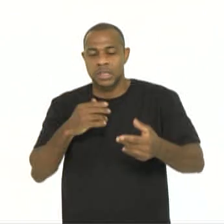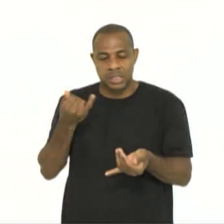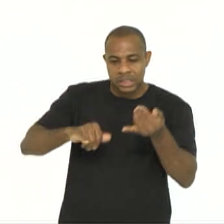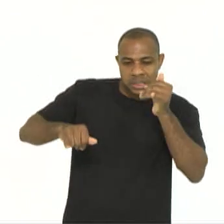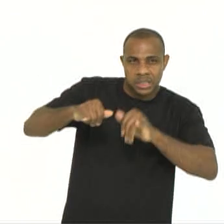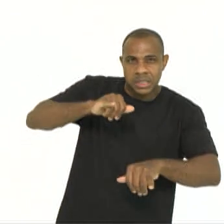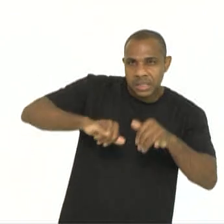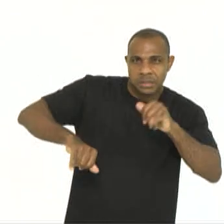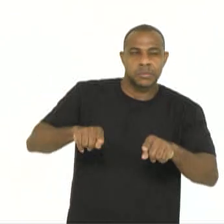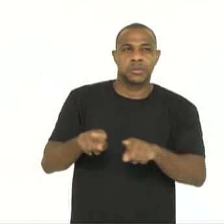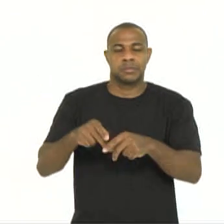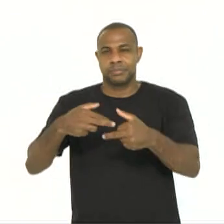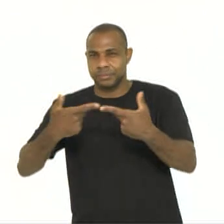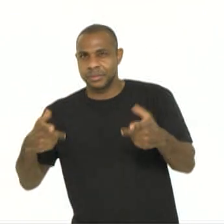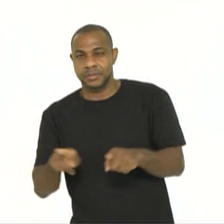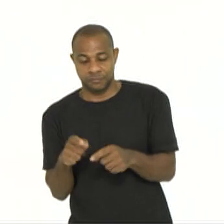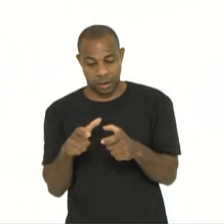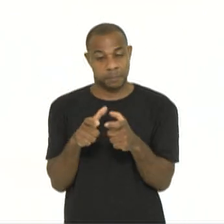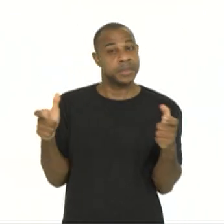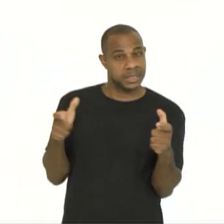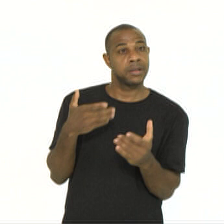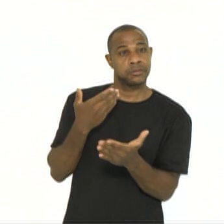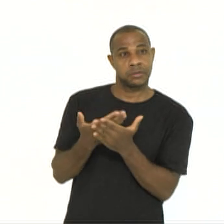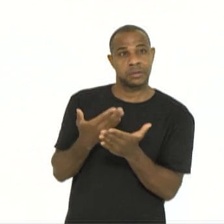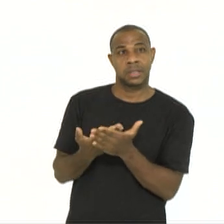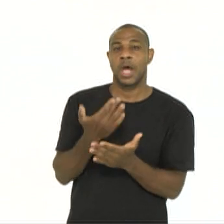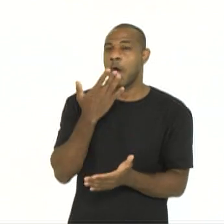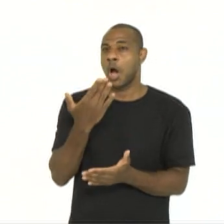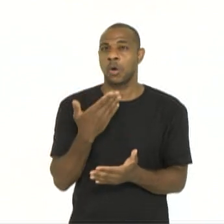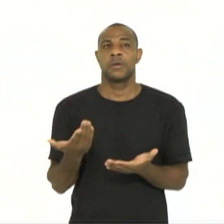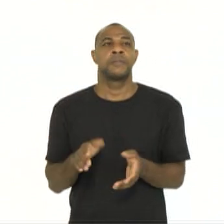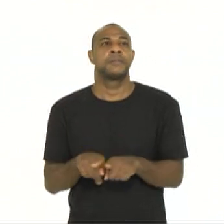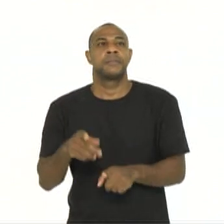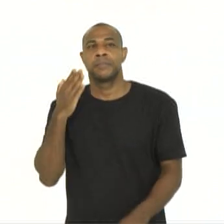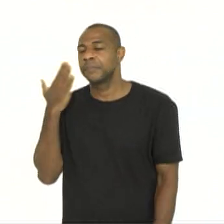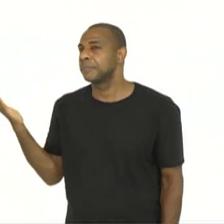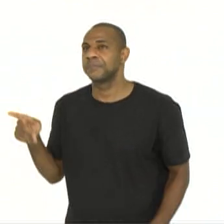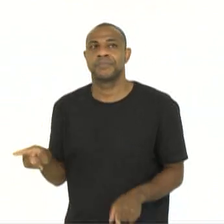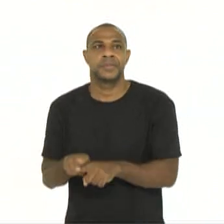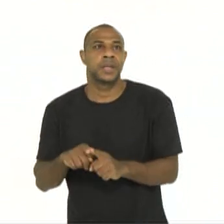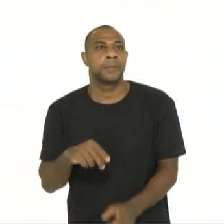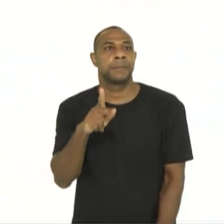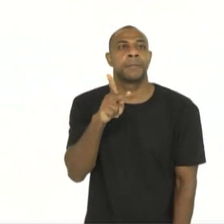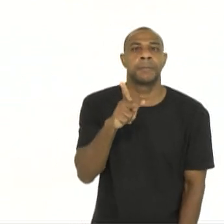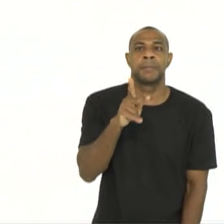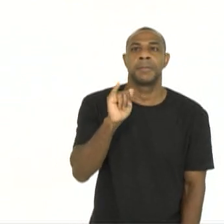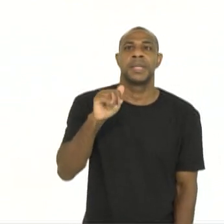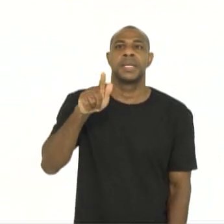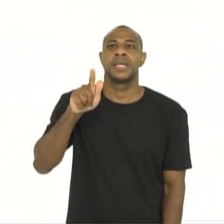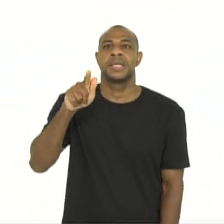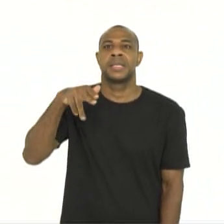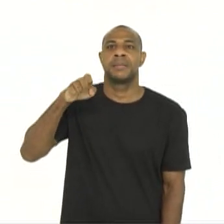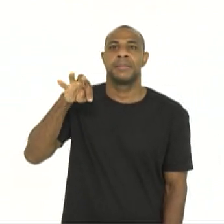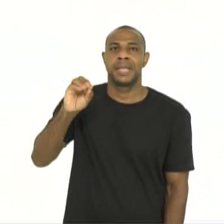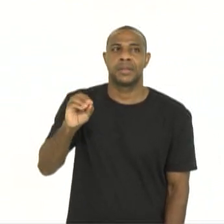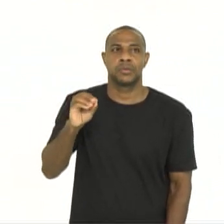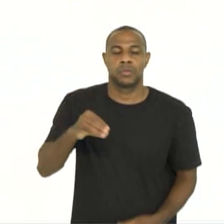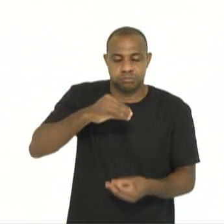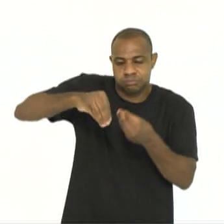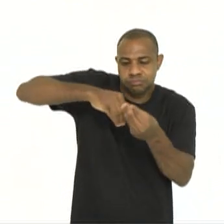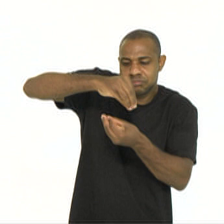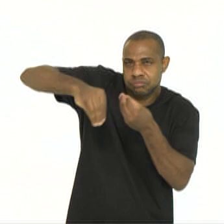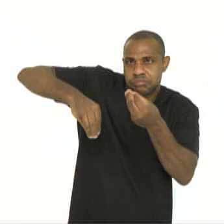e físicos. Aí já vai ampliar mais sobre o estudo das cores, tá? E aí nós temos a cor pigmento, por exemplo, nesses estudos, que é a substância